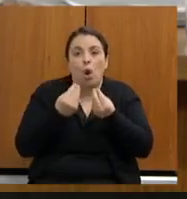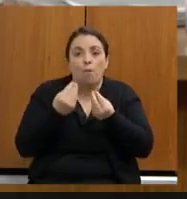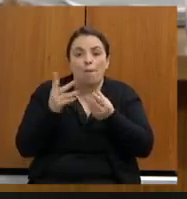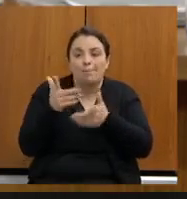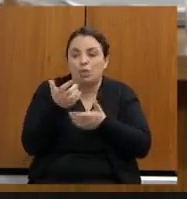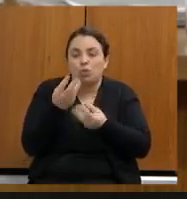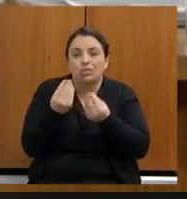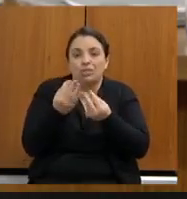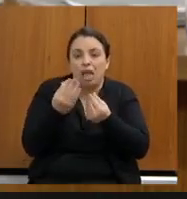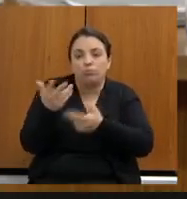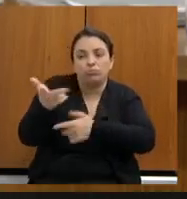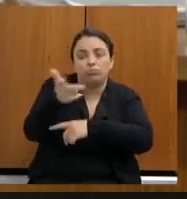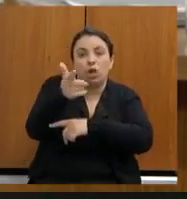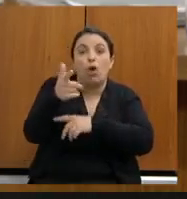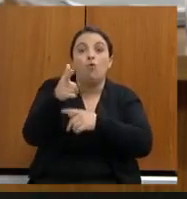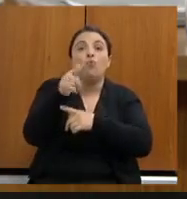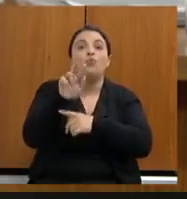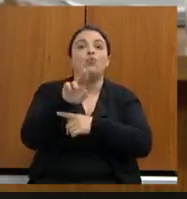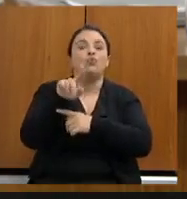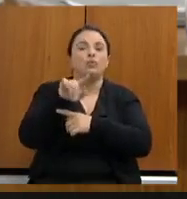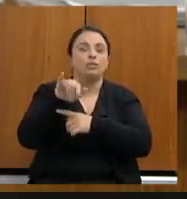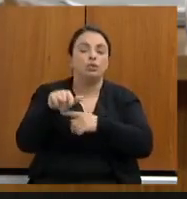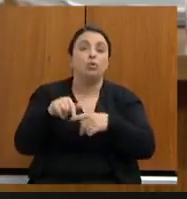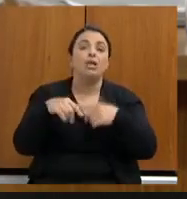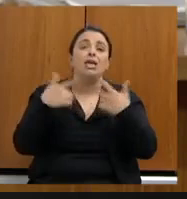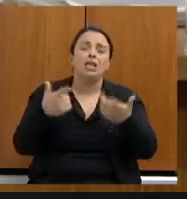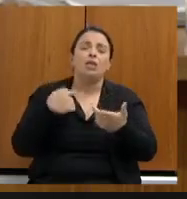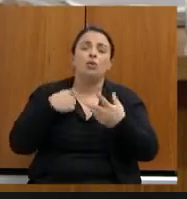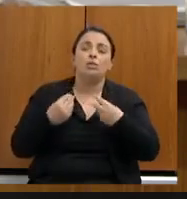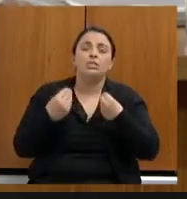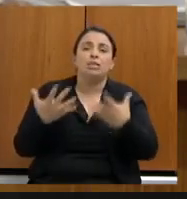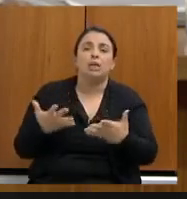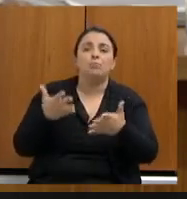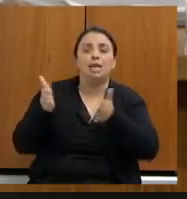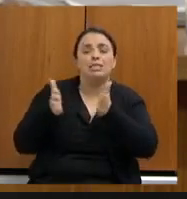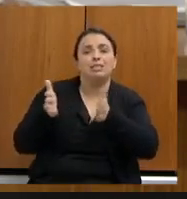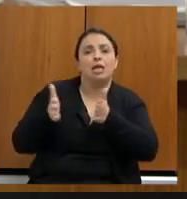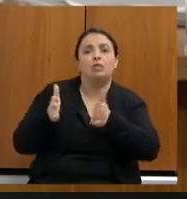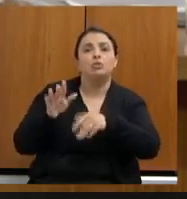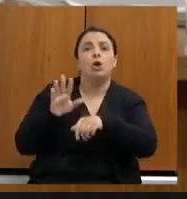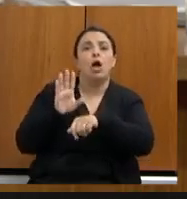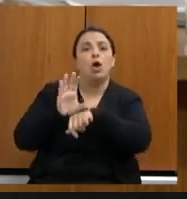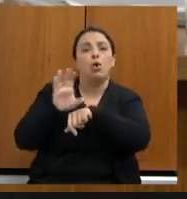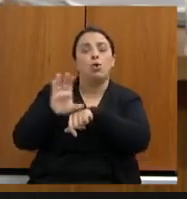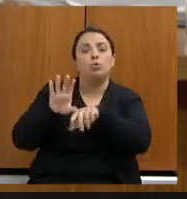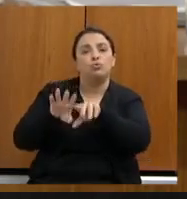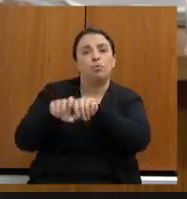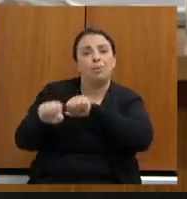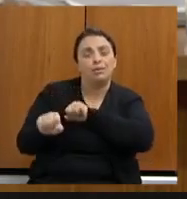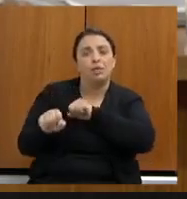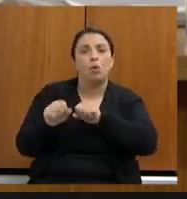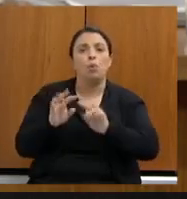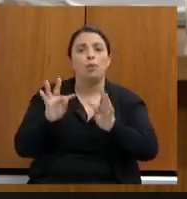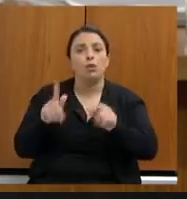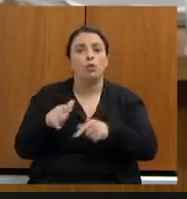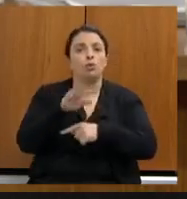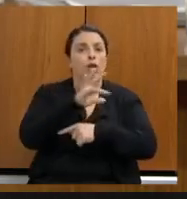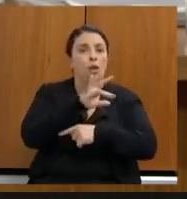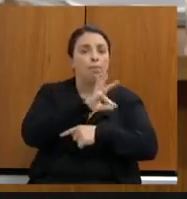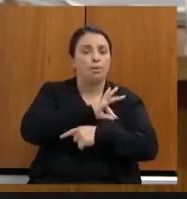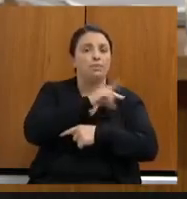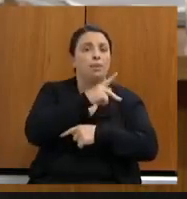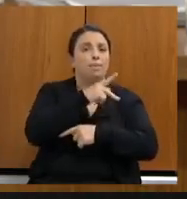demos início da mesmo processo a cursos de Formação específicos tanto para polícia penal quantos agente socioeducativo